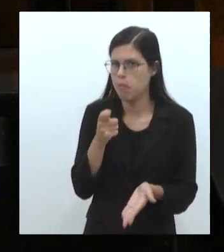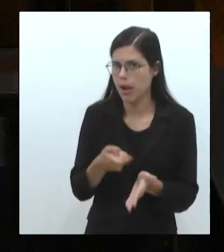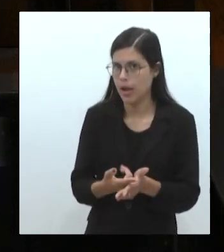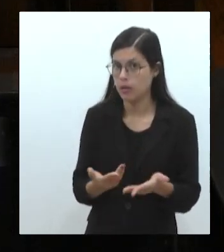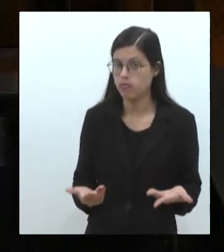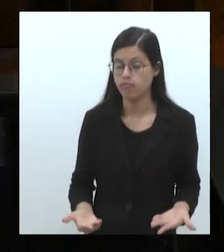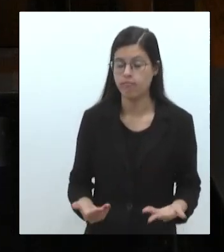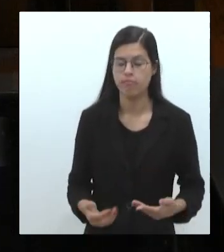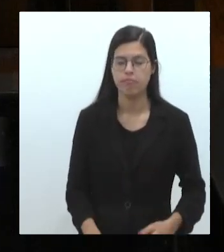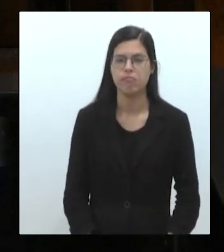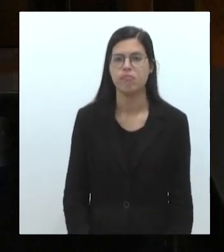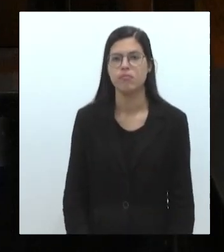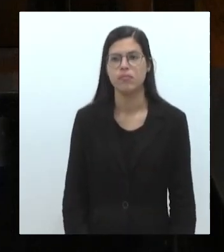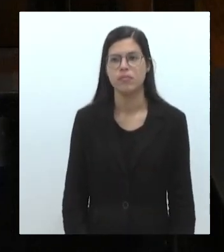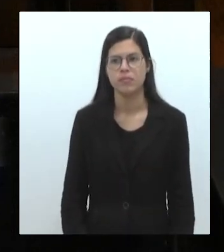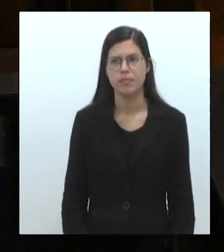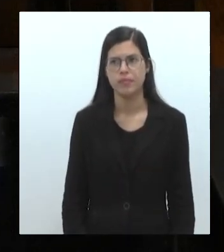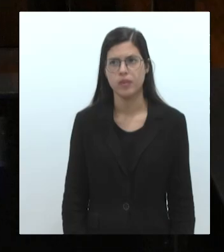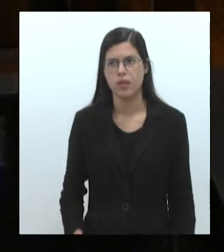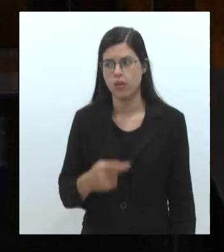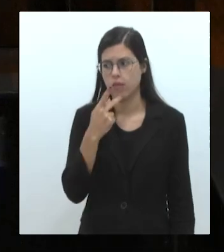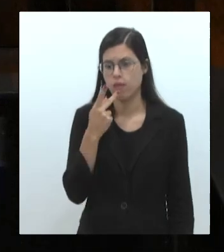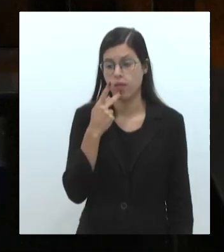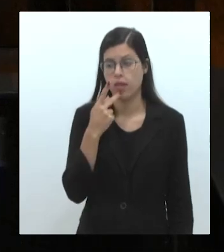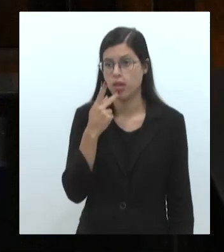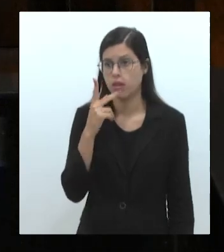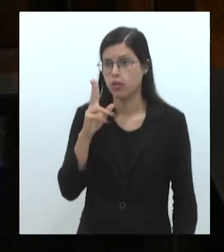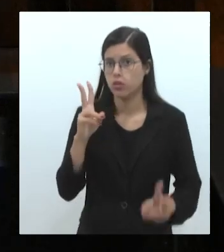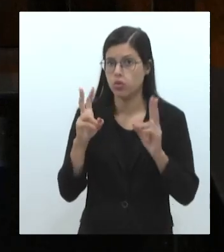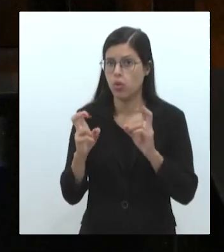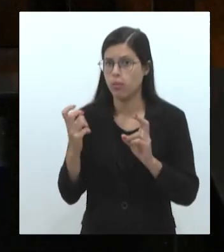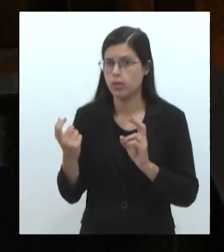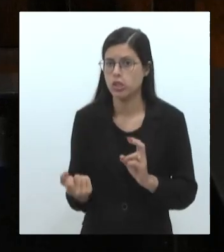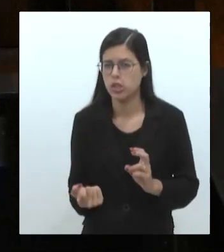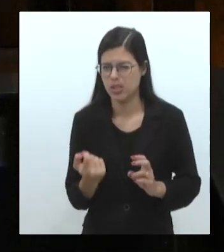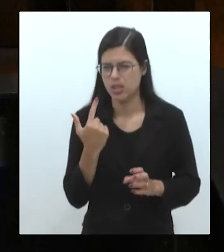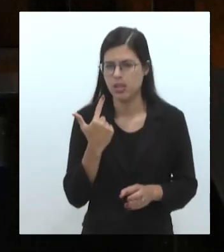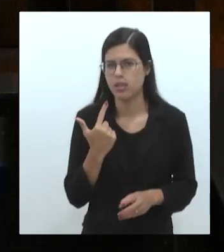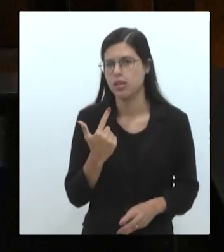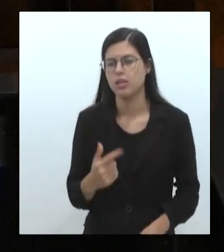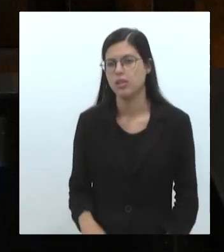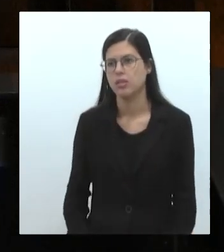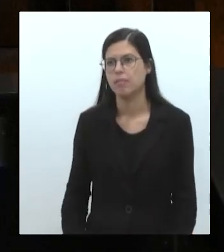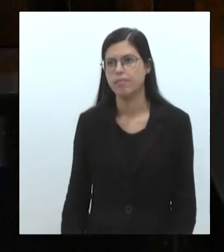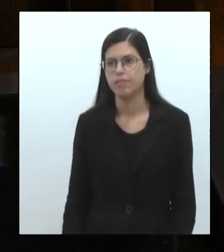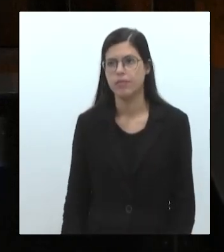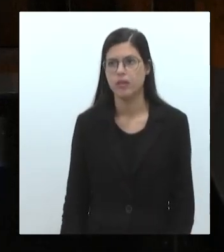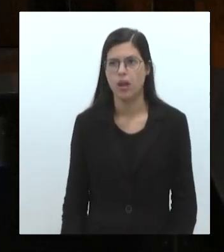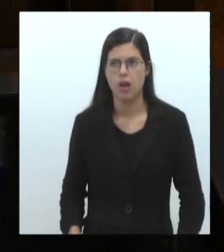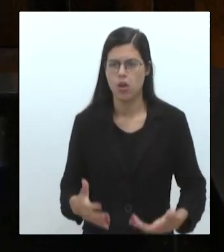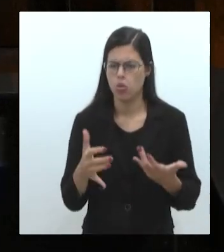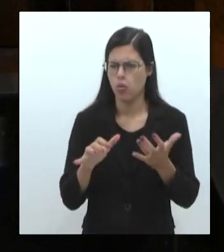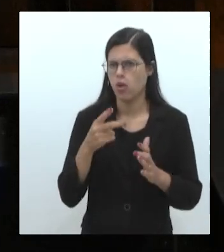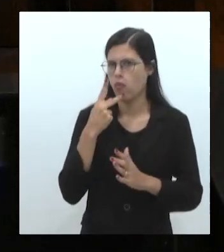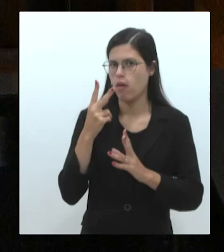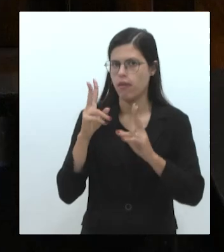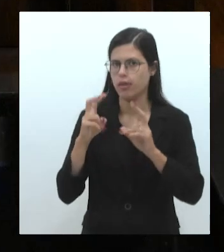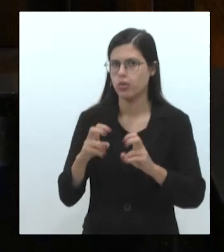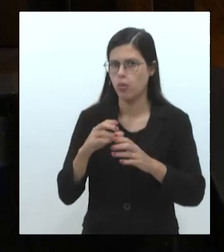Bom, disse aqui da estranheza de tudo isso. Não quero falar de